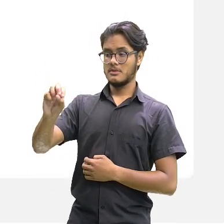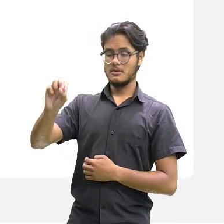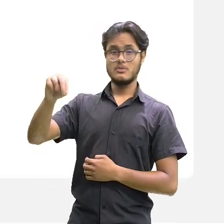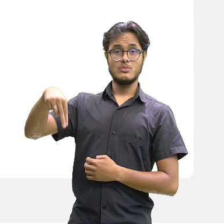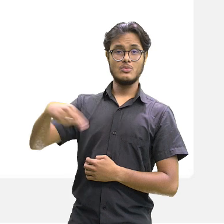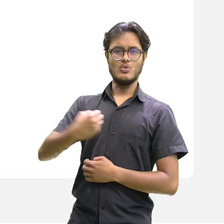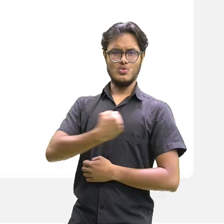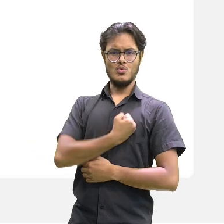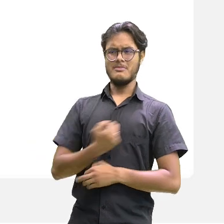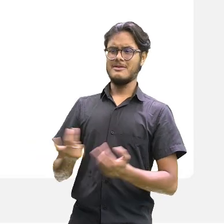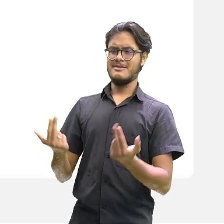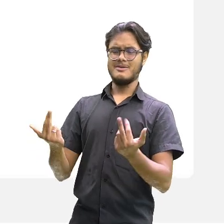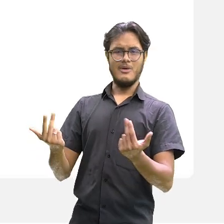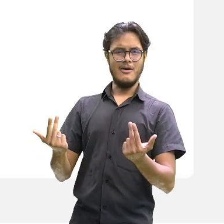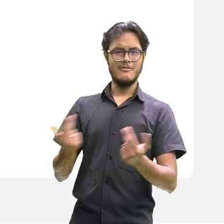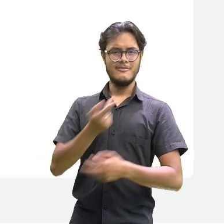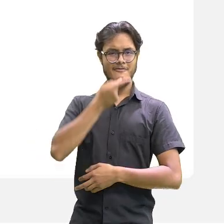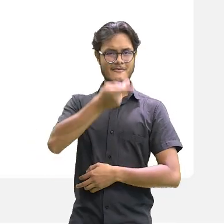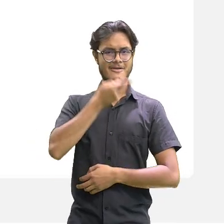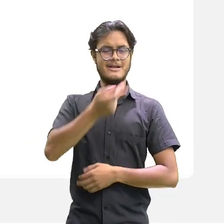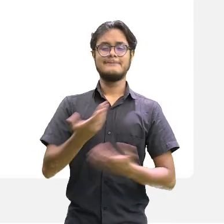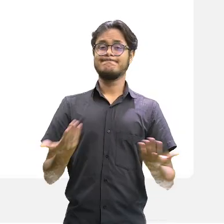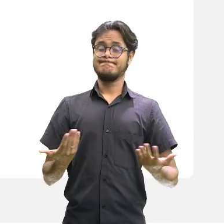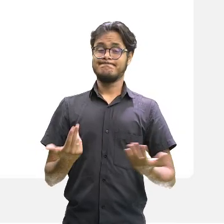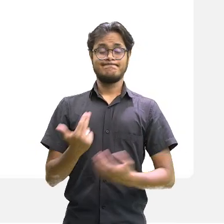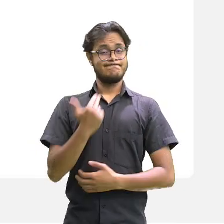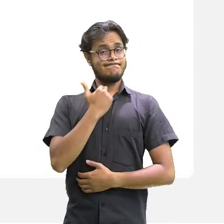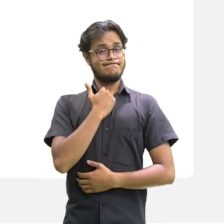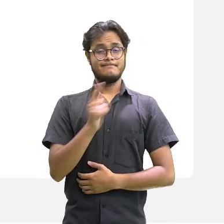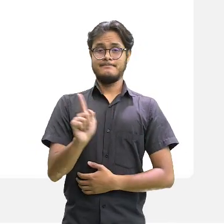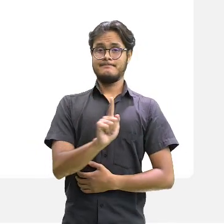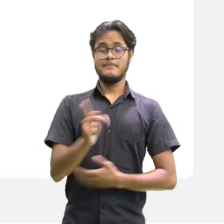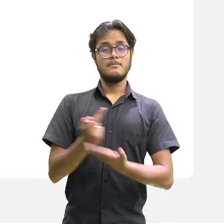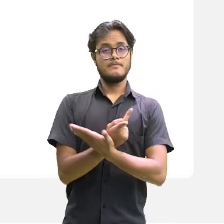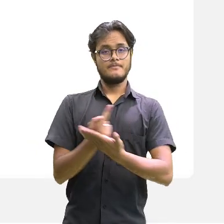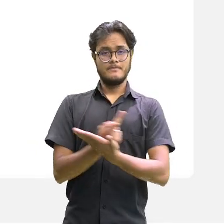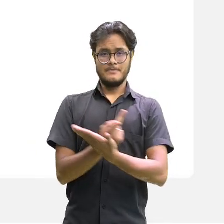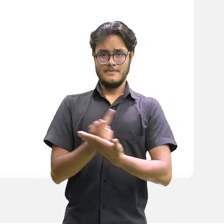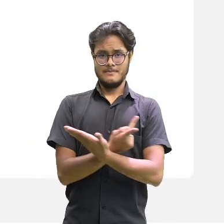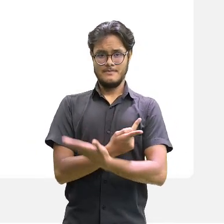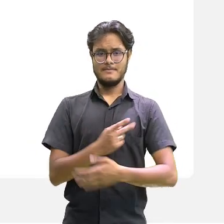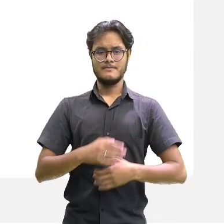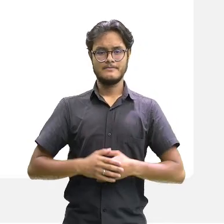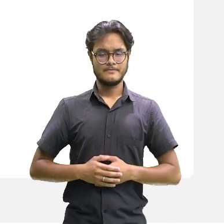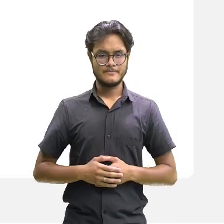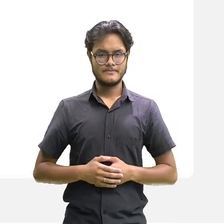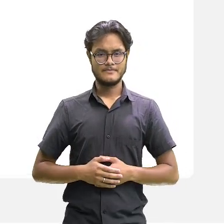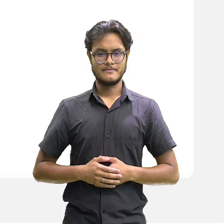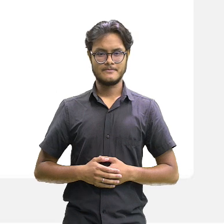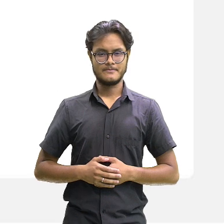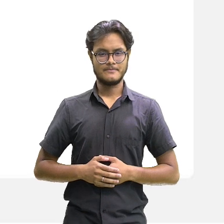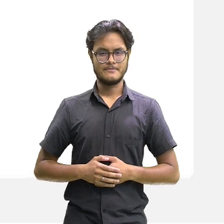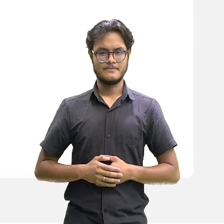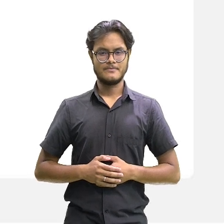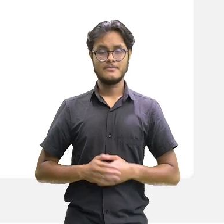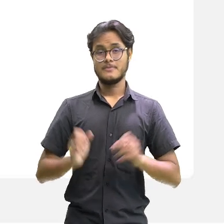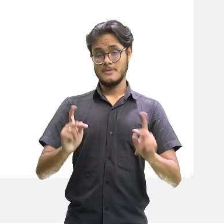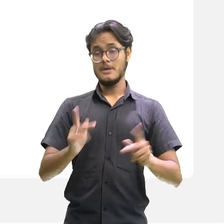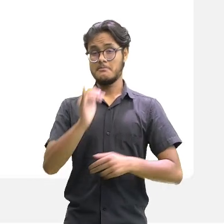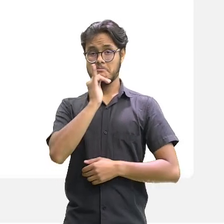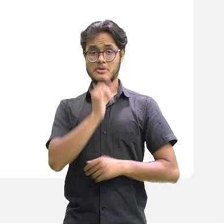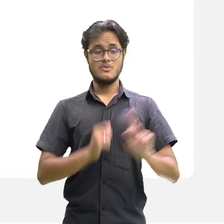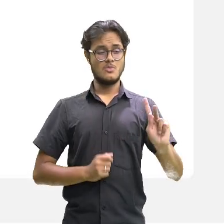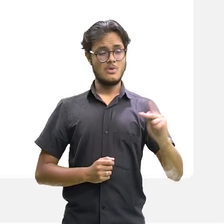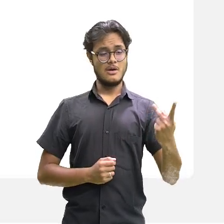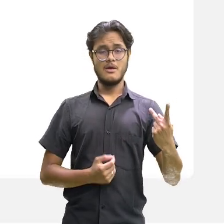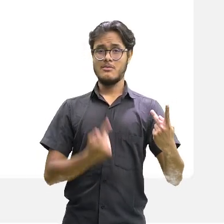gente sabe que o isótopo é o mesmo elemento químico, mas que possui massas diferentes. Então, posso ter um hidrogênio com